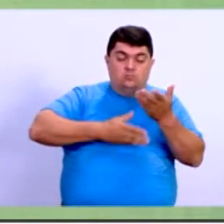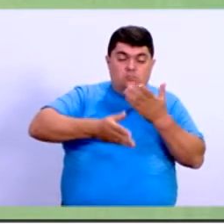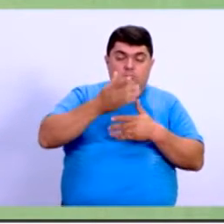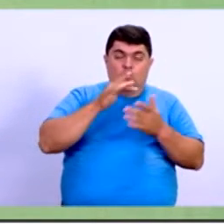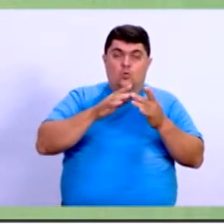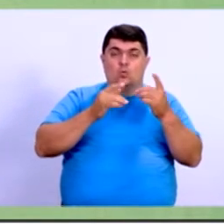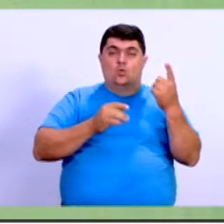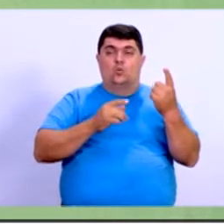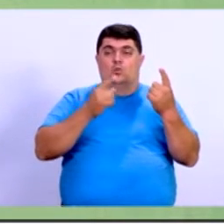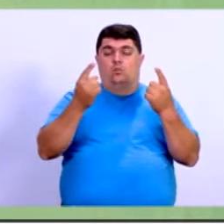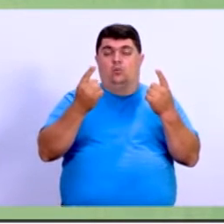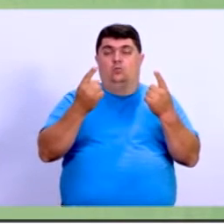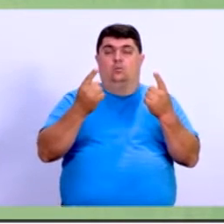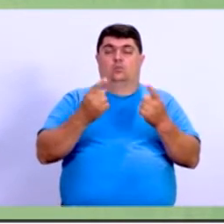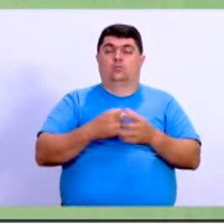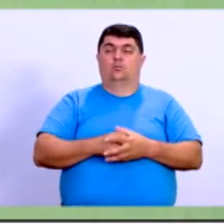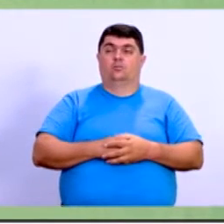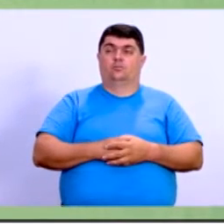1:1,